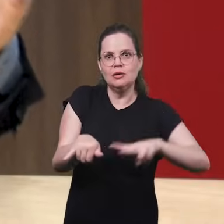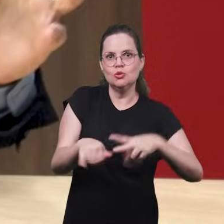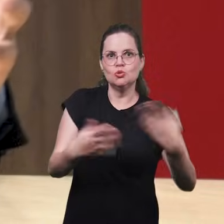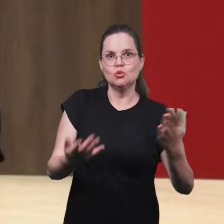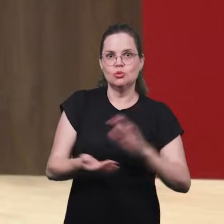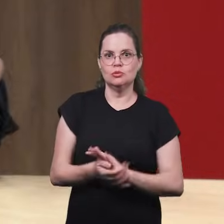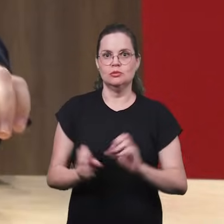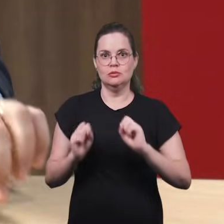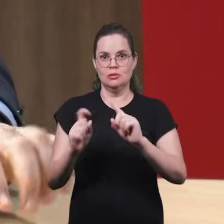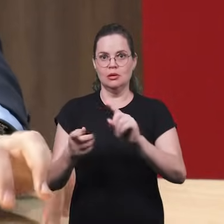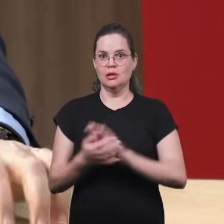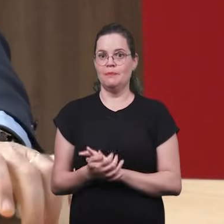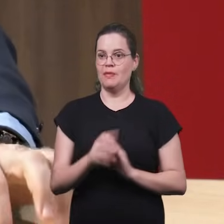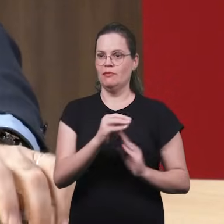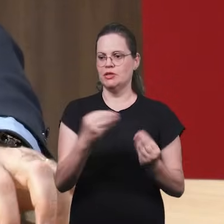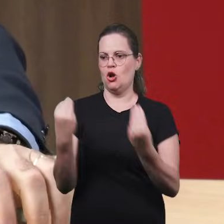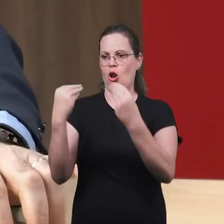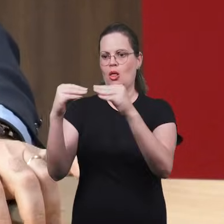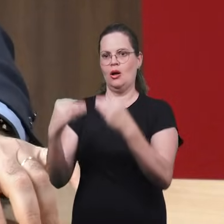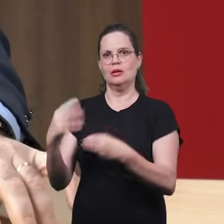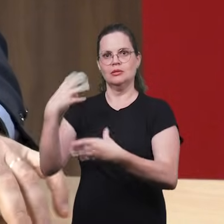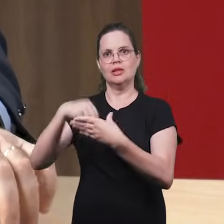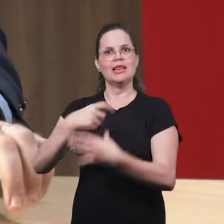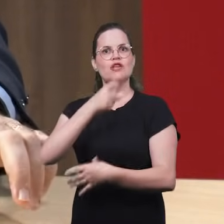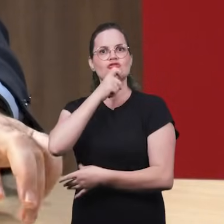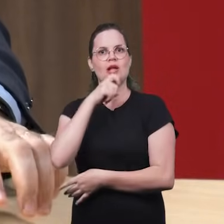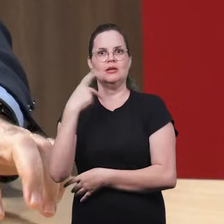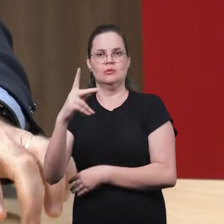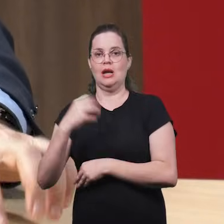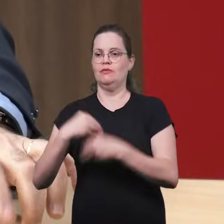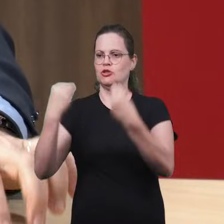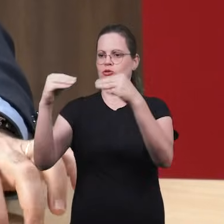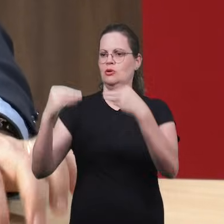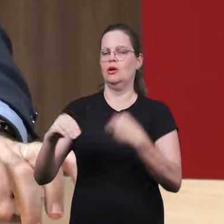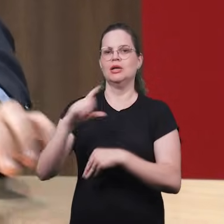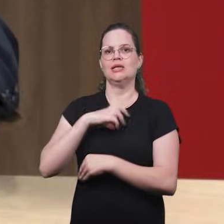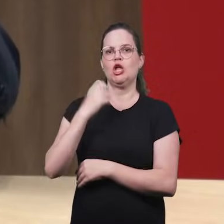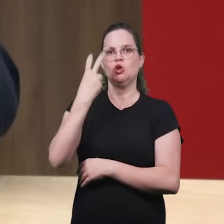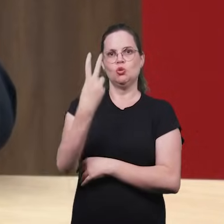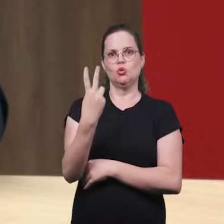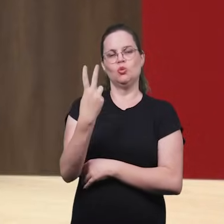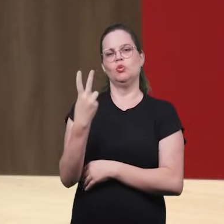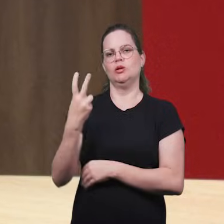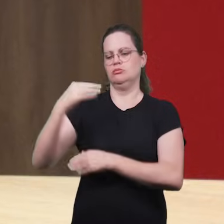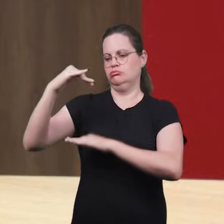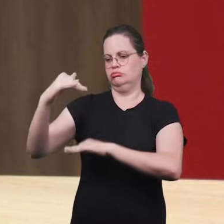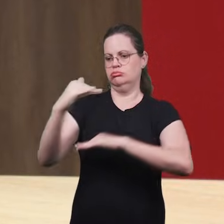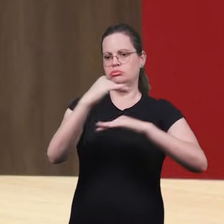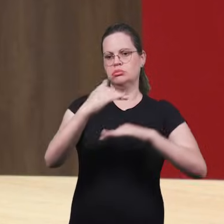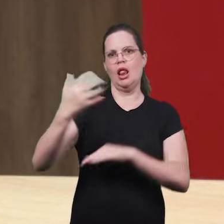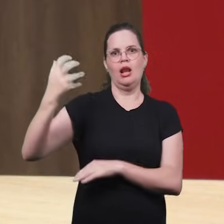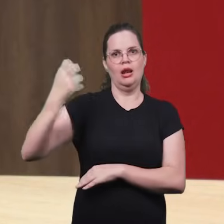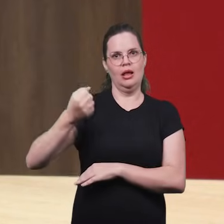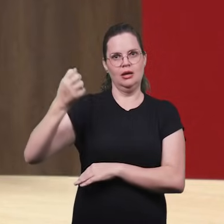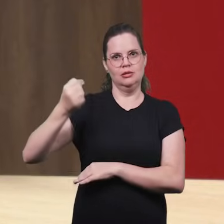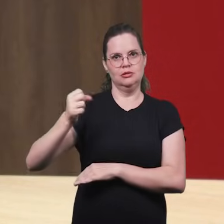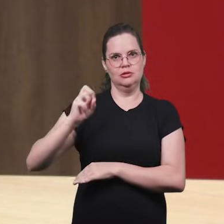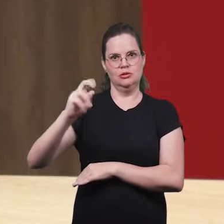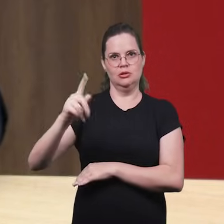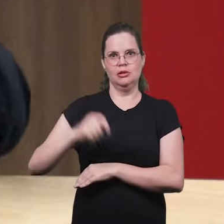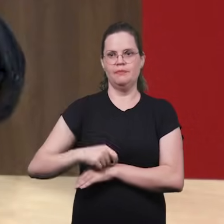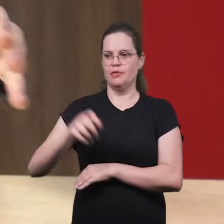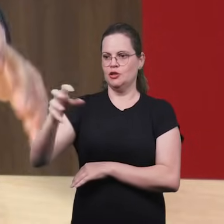por exemplo, na sua geladeira. E você vai programar a sua geladeira para 2 garrafas de leite, por exemplo. Muito